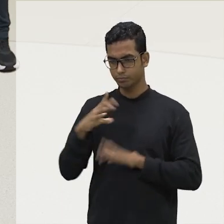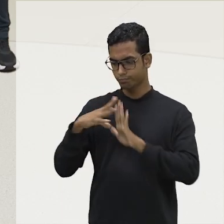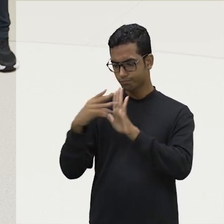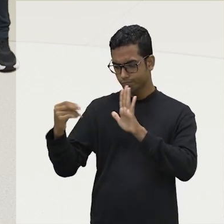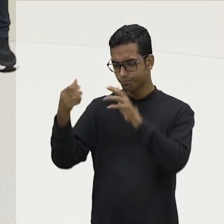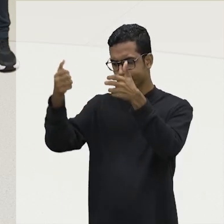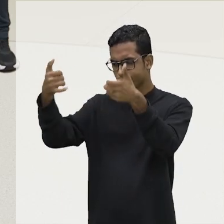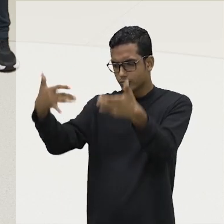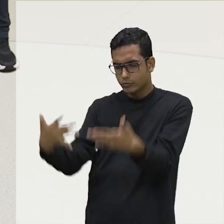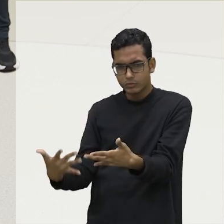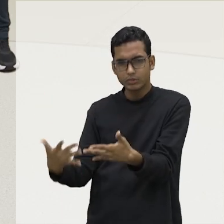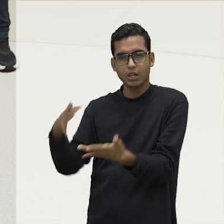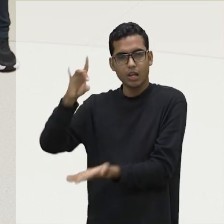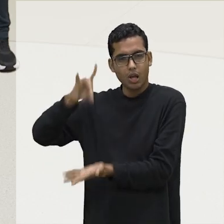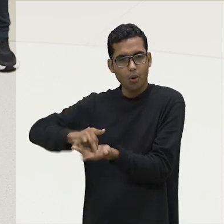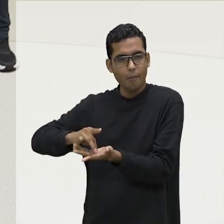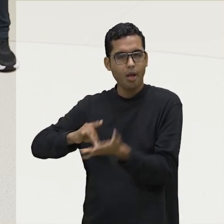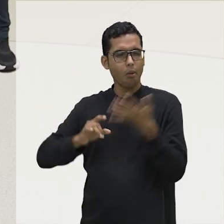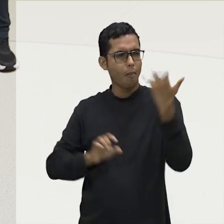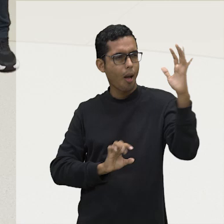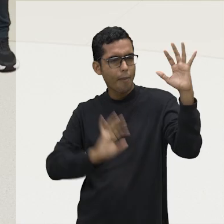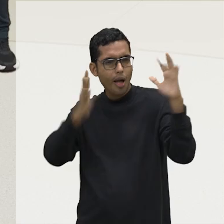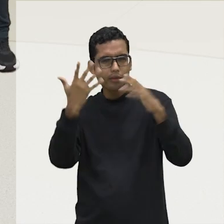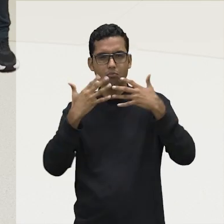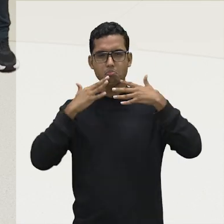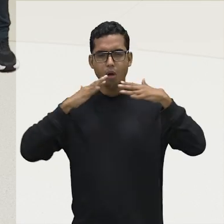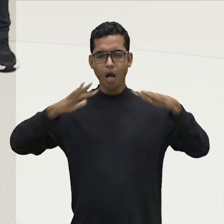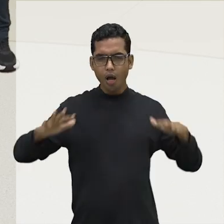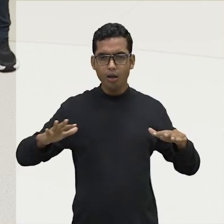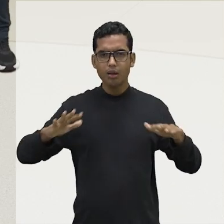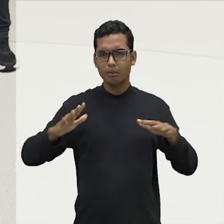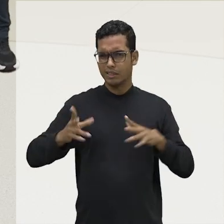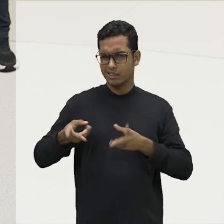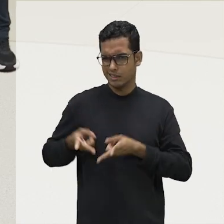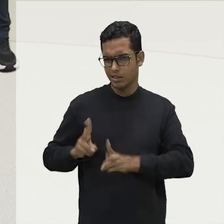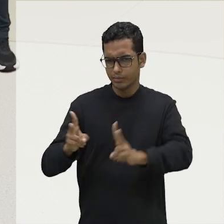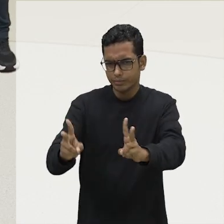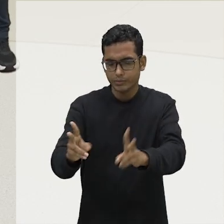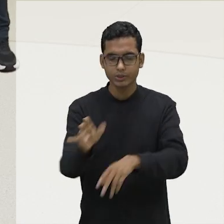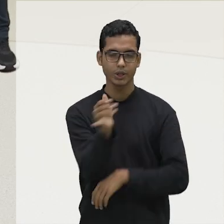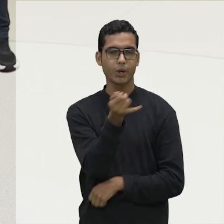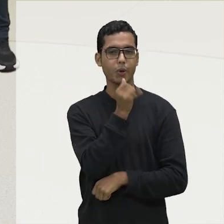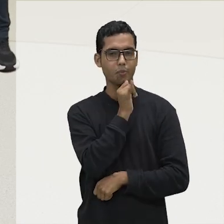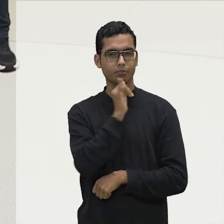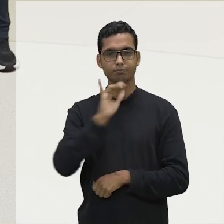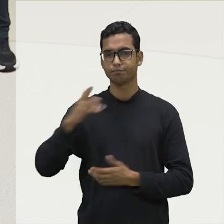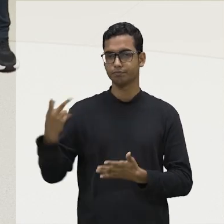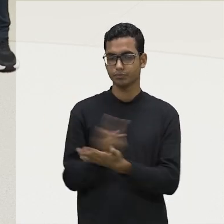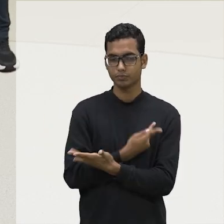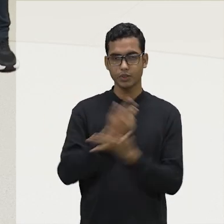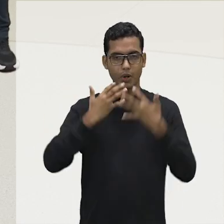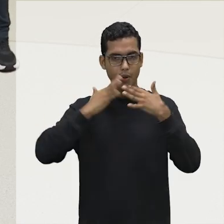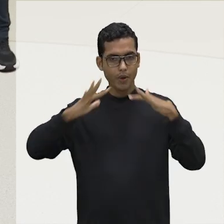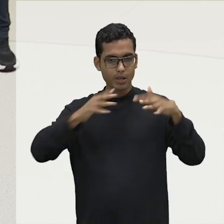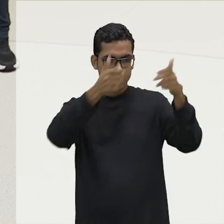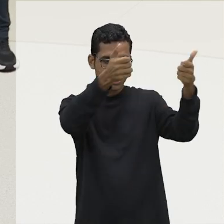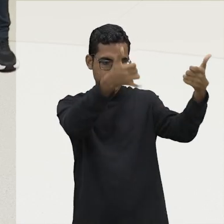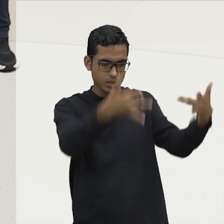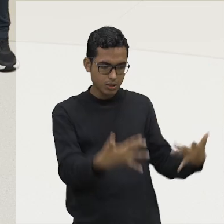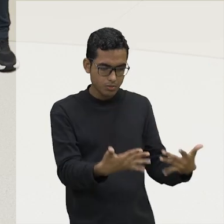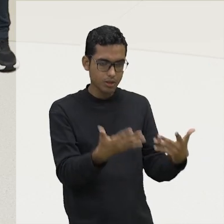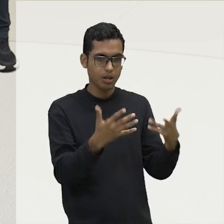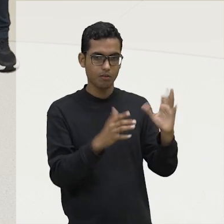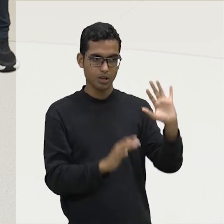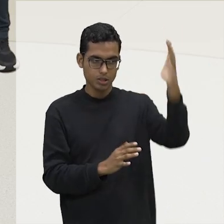explicar completamente a natureza, nem sempre eles são eternos. Por exemplo, um fenômeno natural que a física explicava de uma